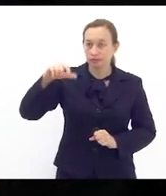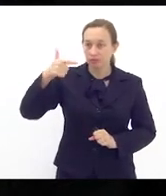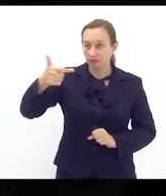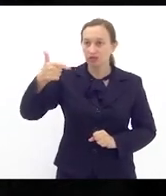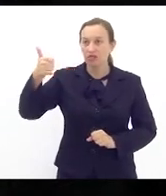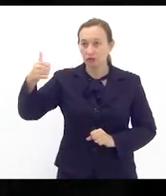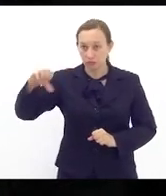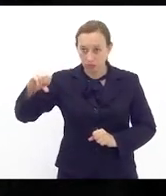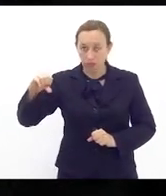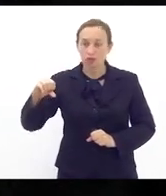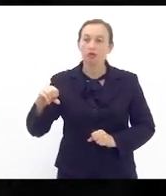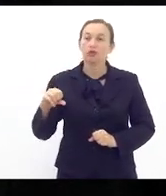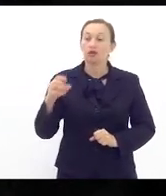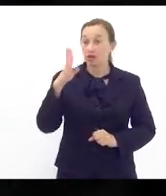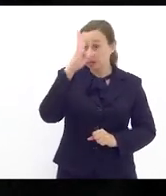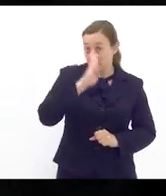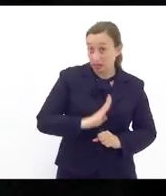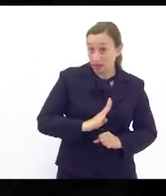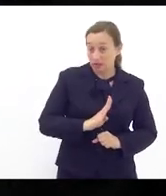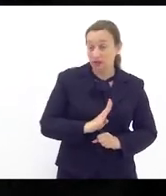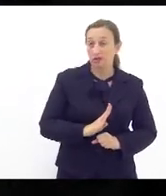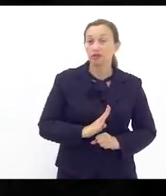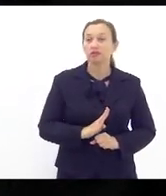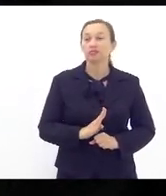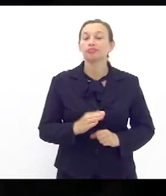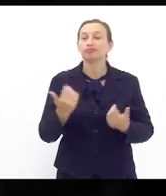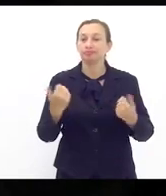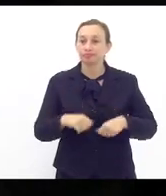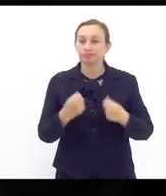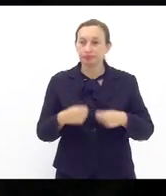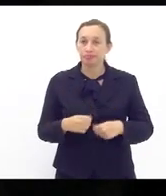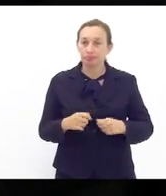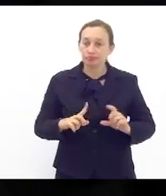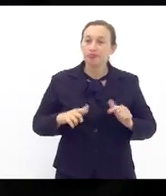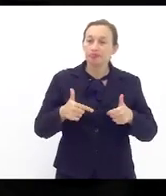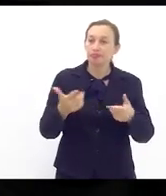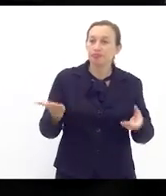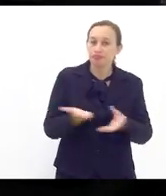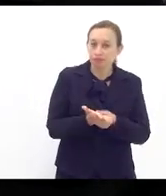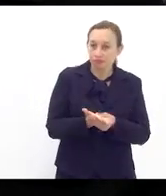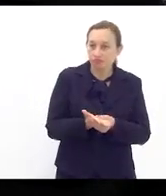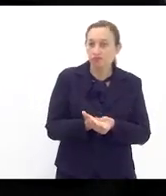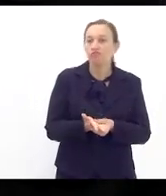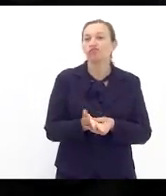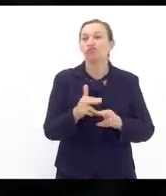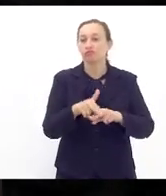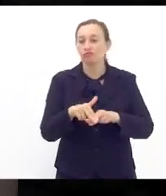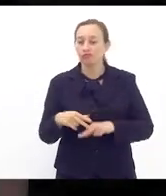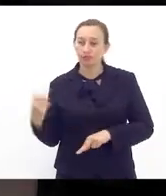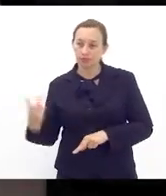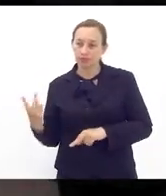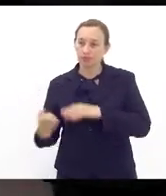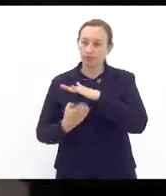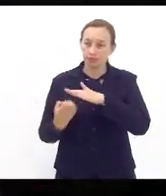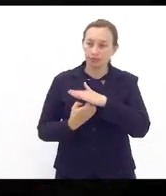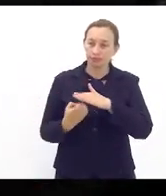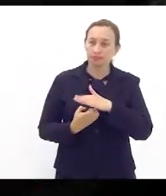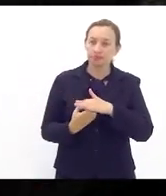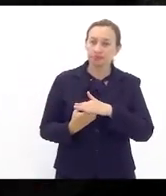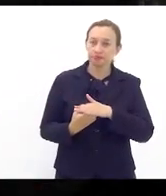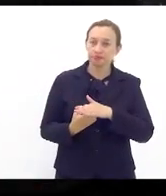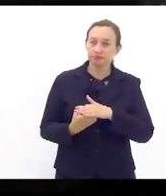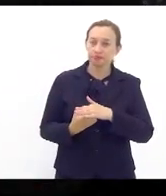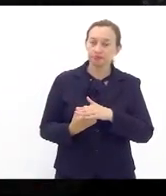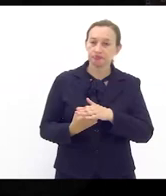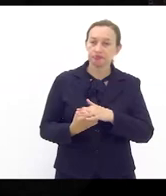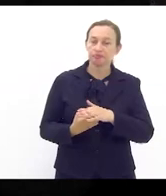para atendimento se precisar ajuizar alguma ação ou demandar em Face das concessionárias ou tentar uma atuação extrajudicial porque